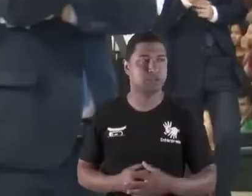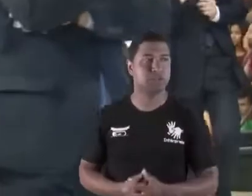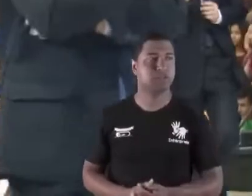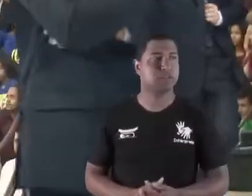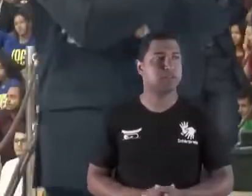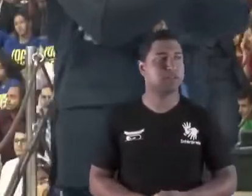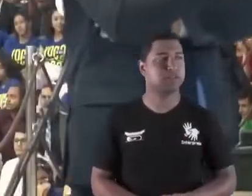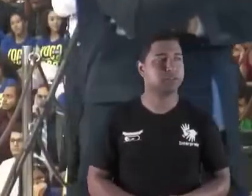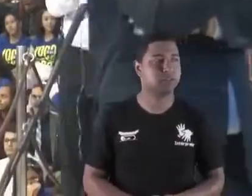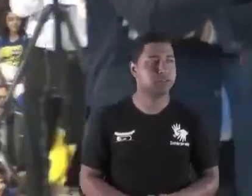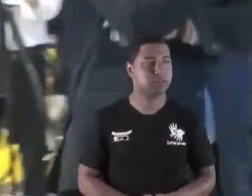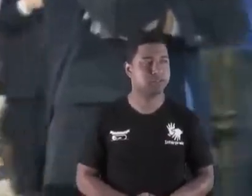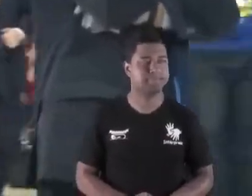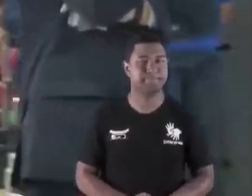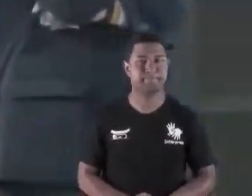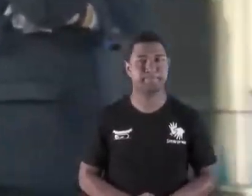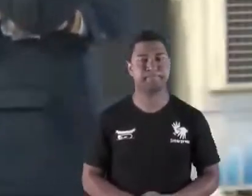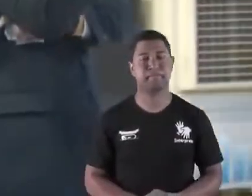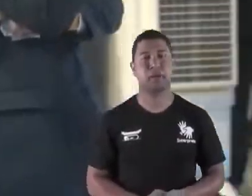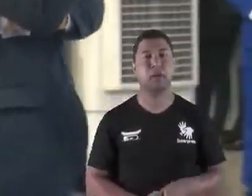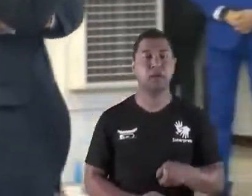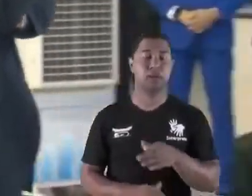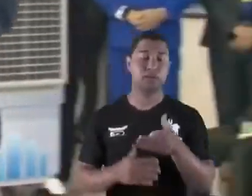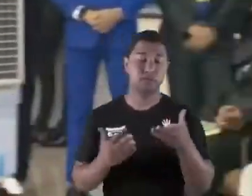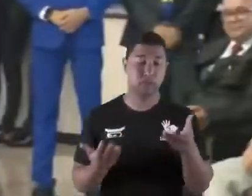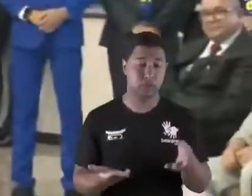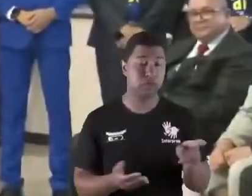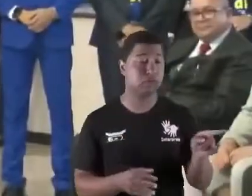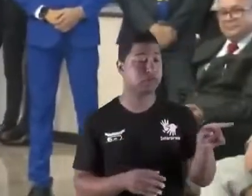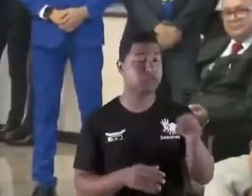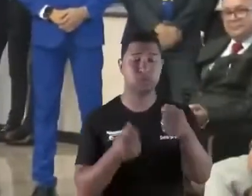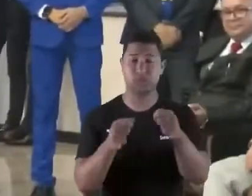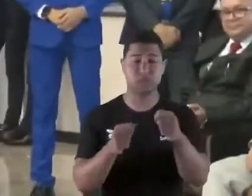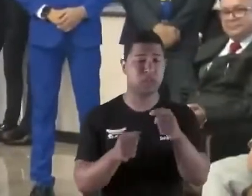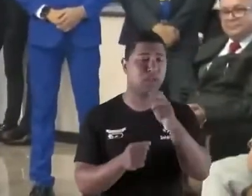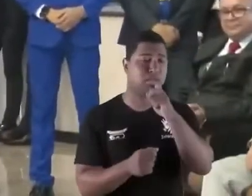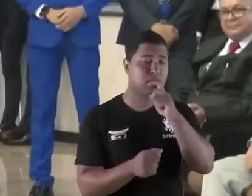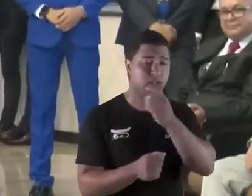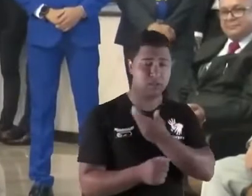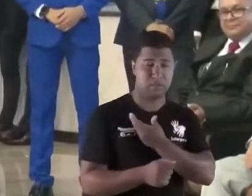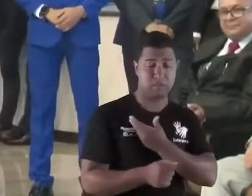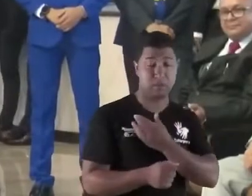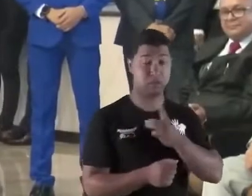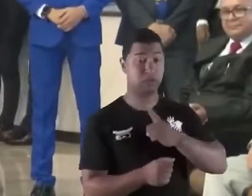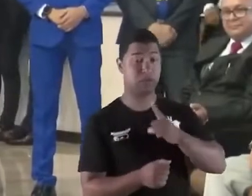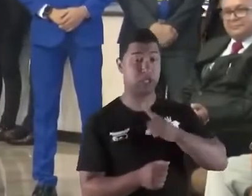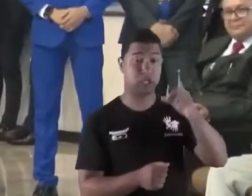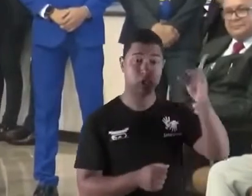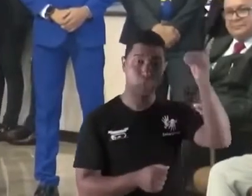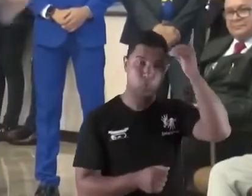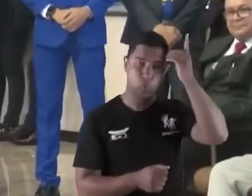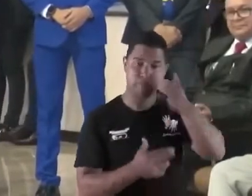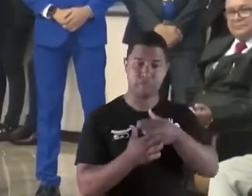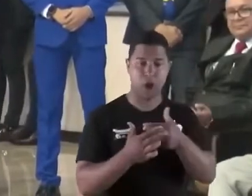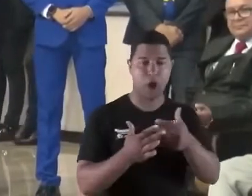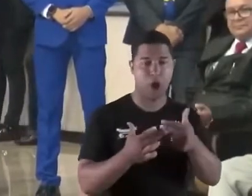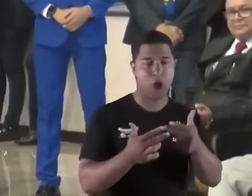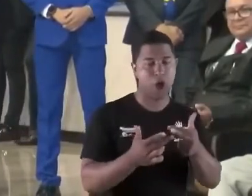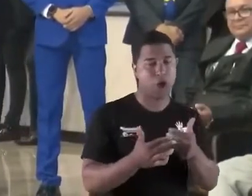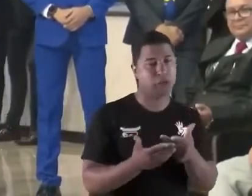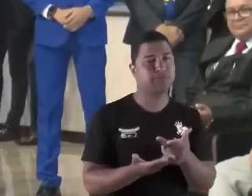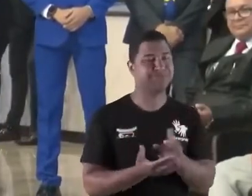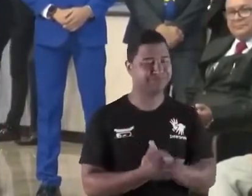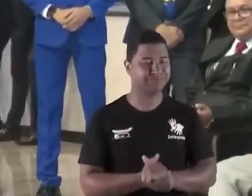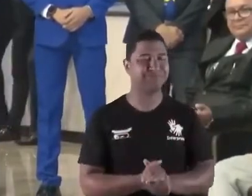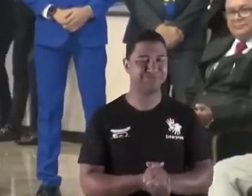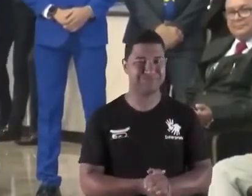porque João era o que Jesus mais amava, mas Pedro era o que mais amava